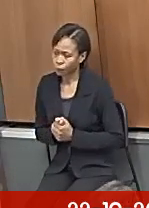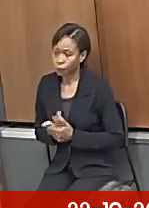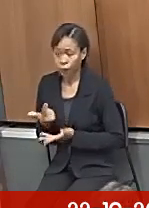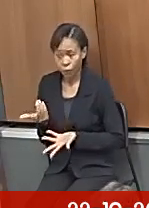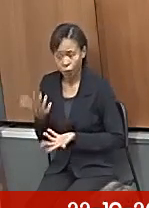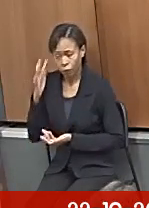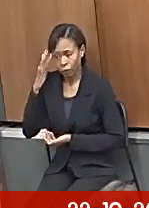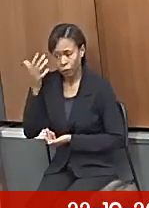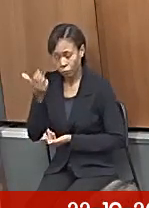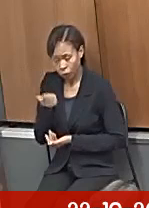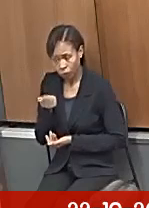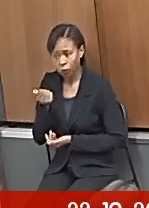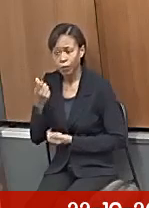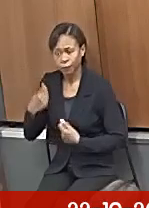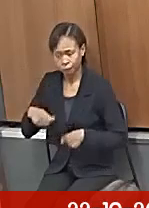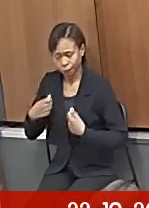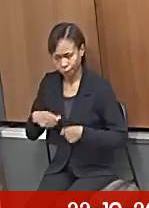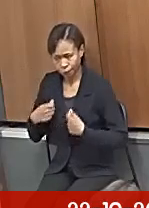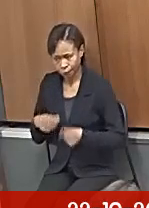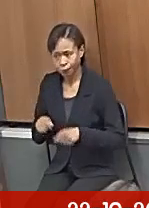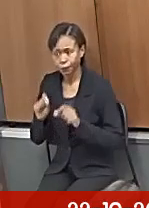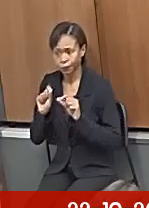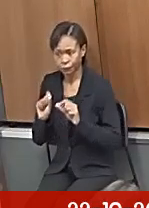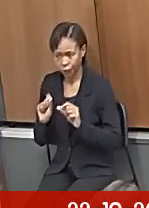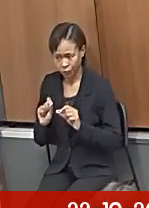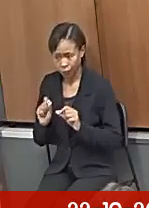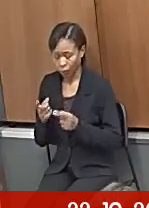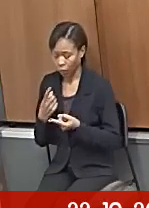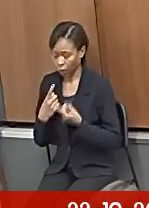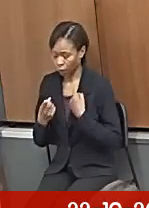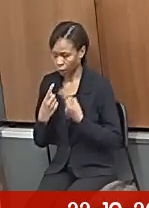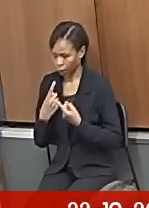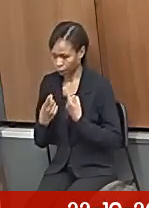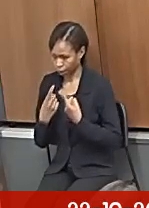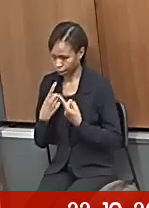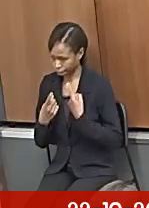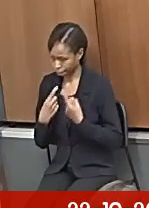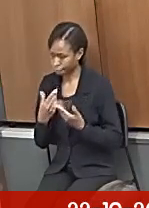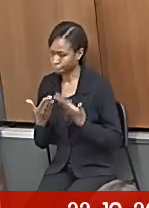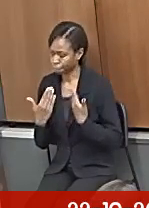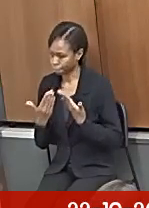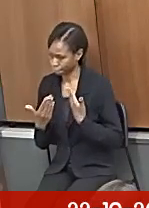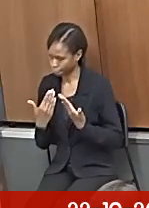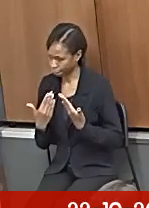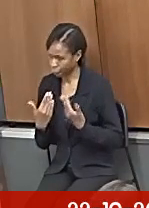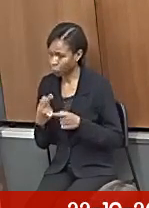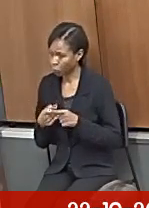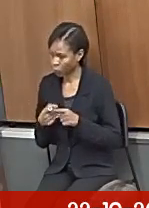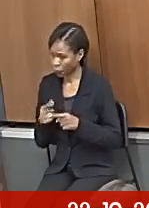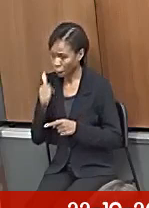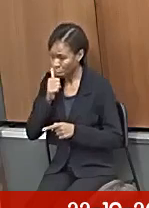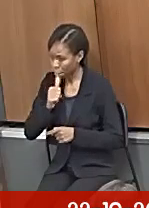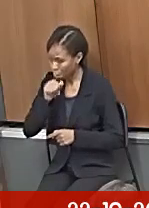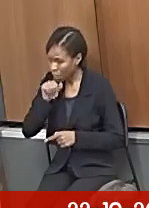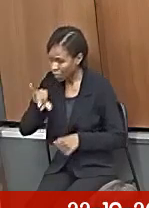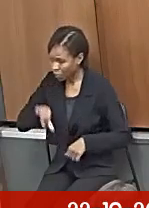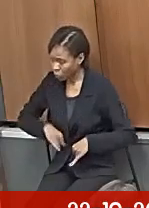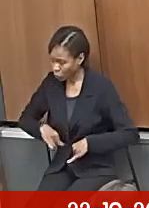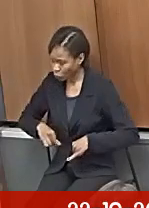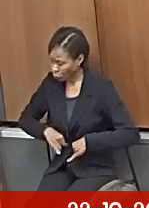acho que a gente tem que pautar pelo diálogo. Porque eu acho que o maior sofrimento para uma mãe, gente, deve